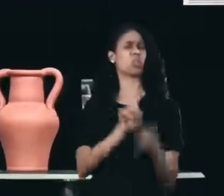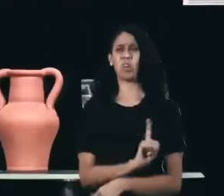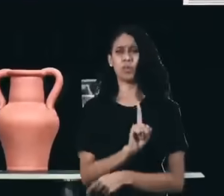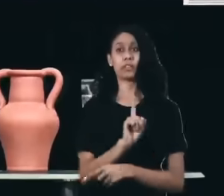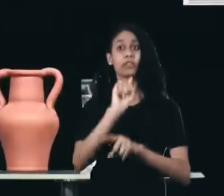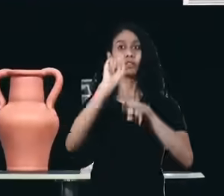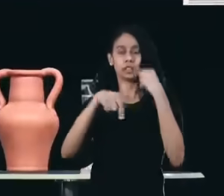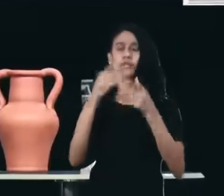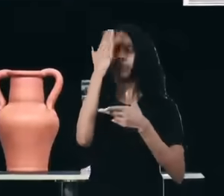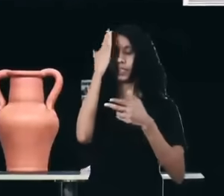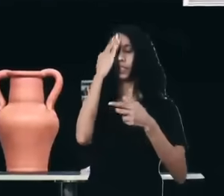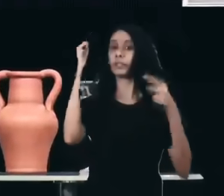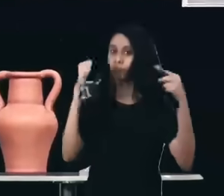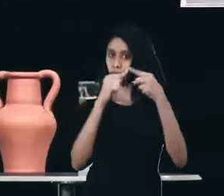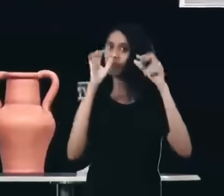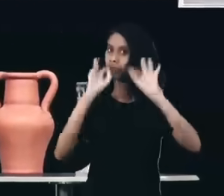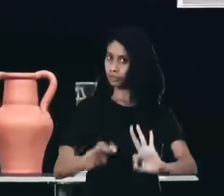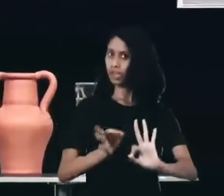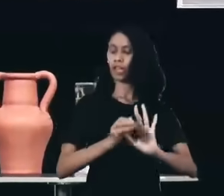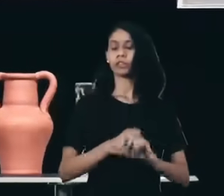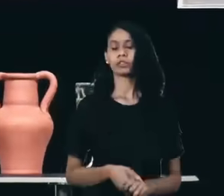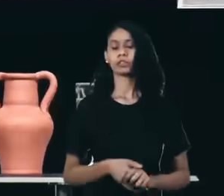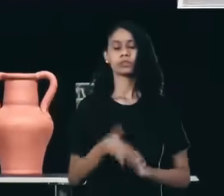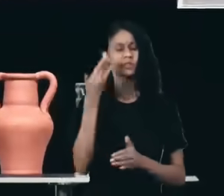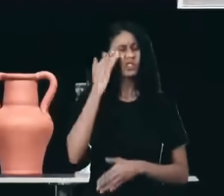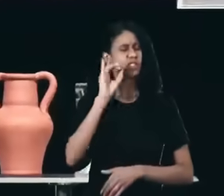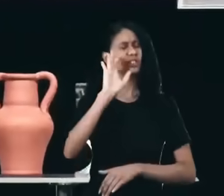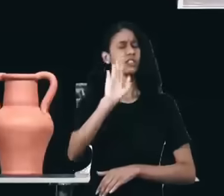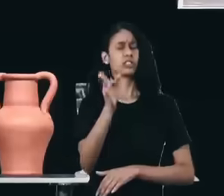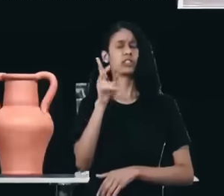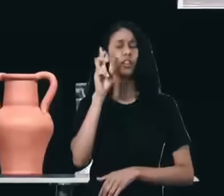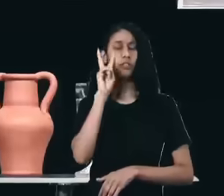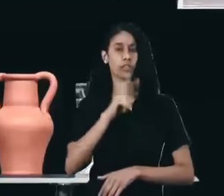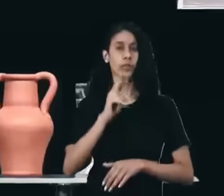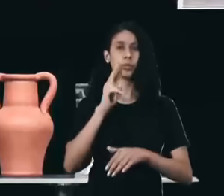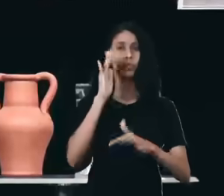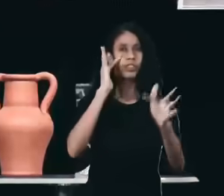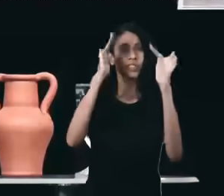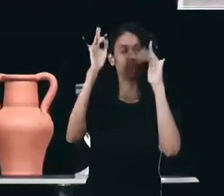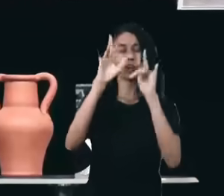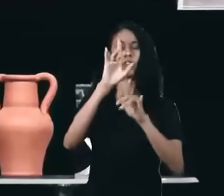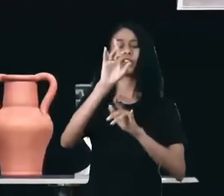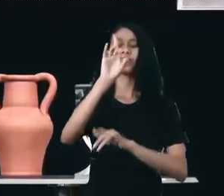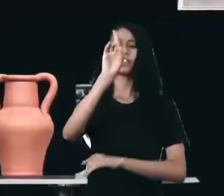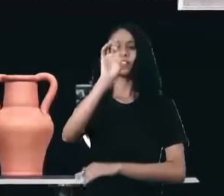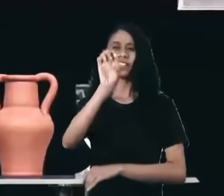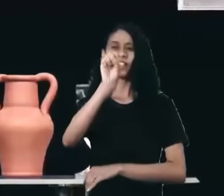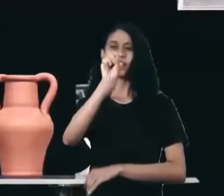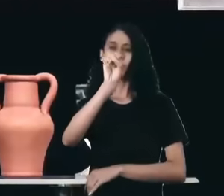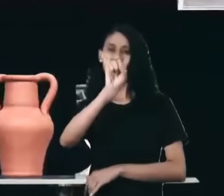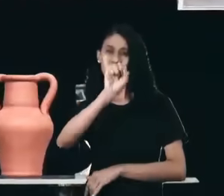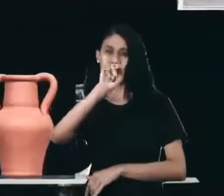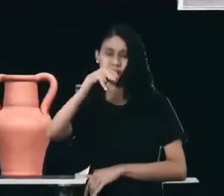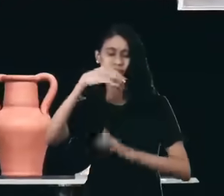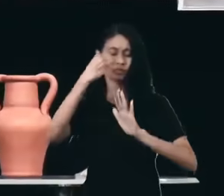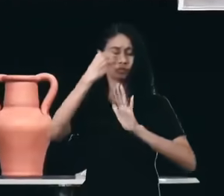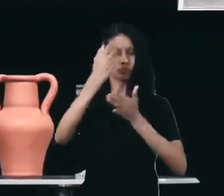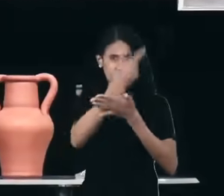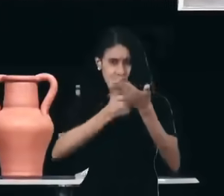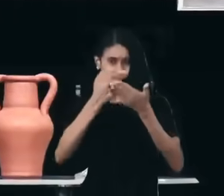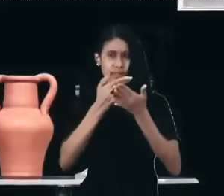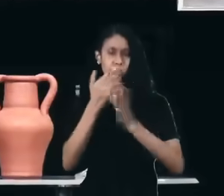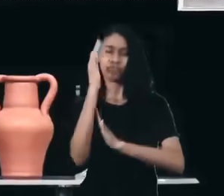tem conexão, é que eu não sei se você já ouviu falar da teoria do design inteligente.